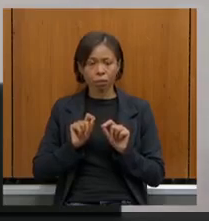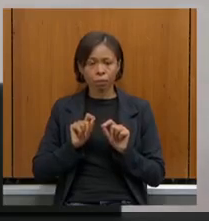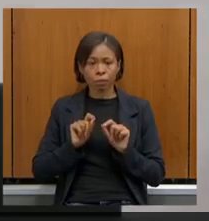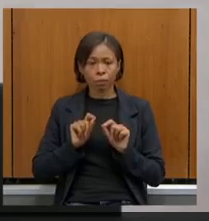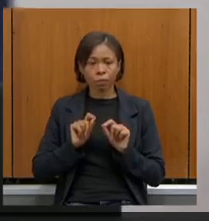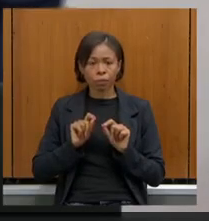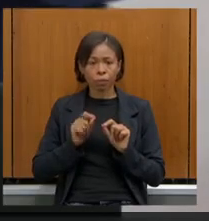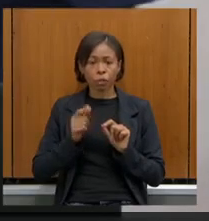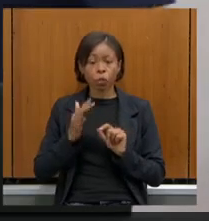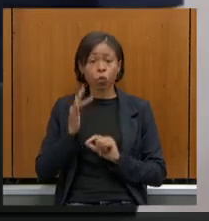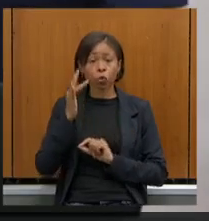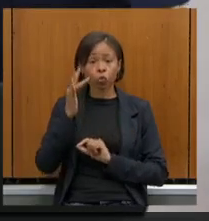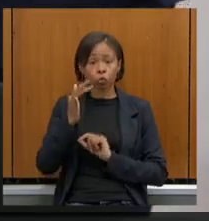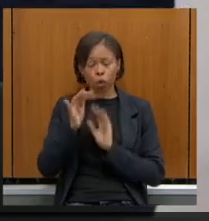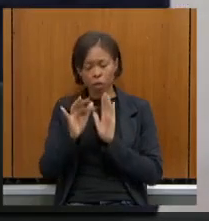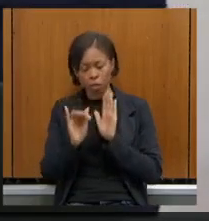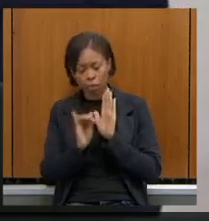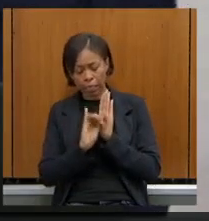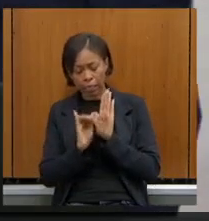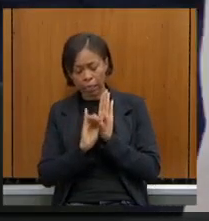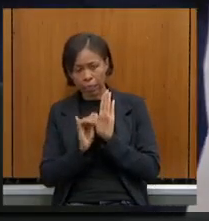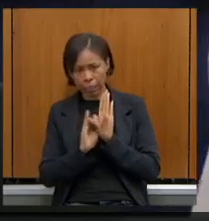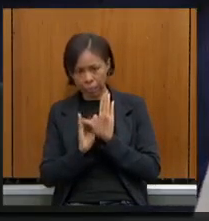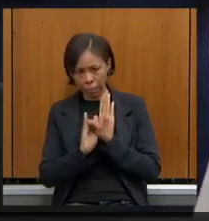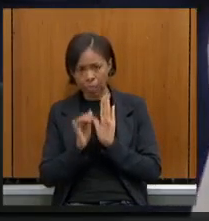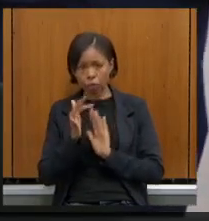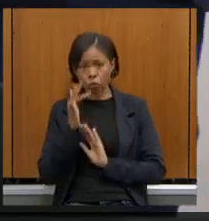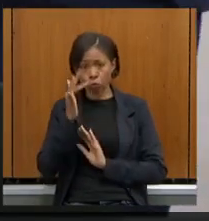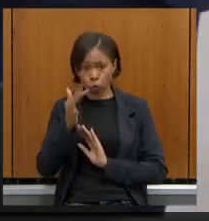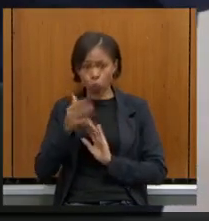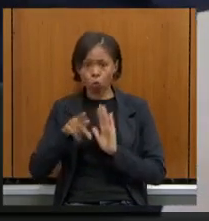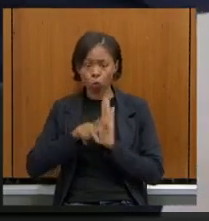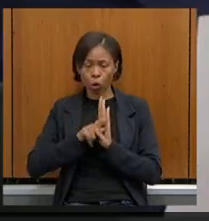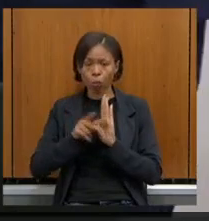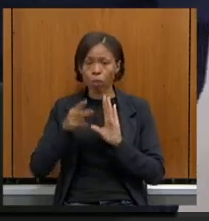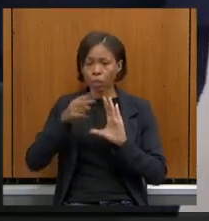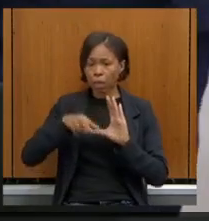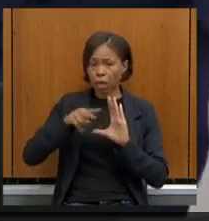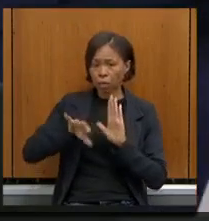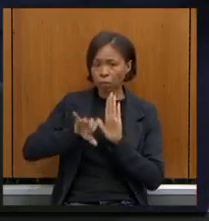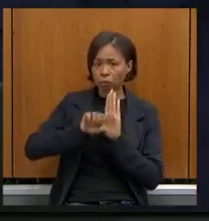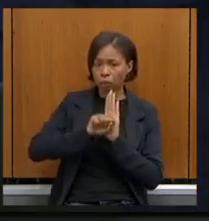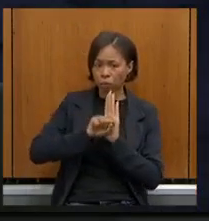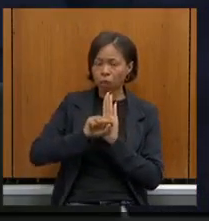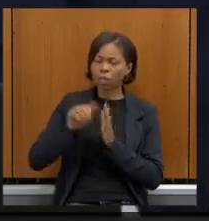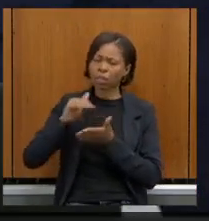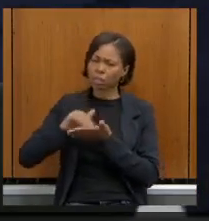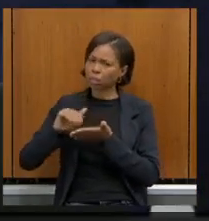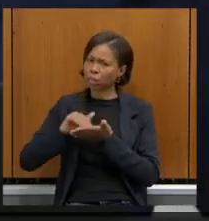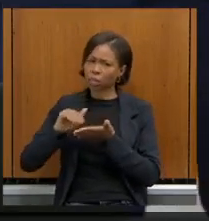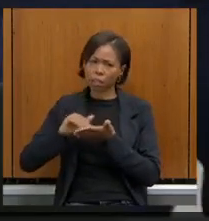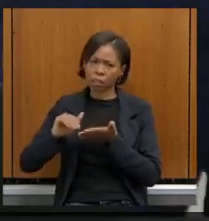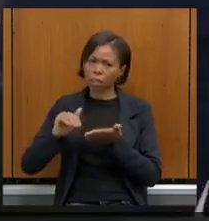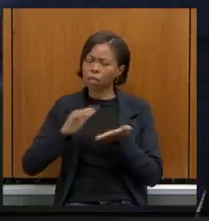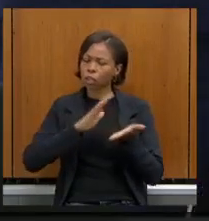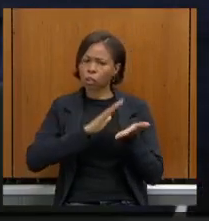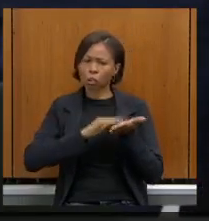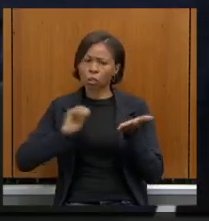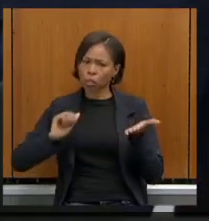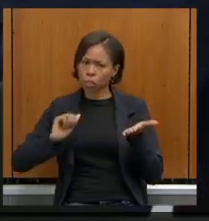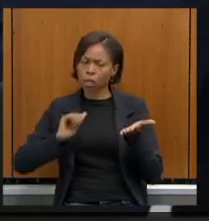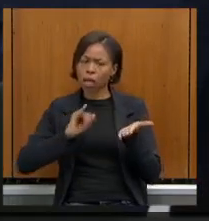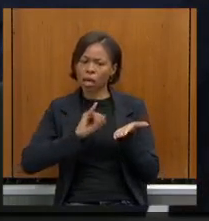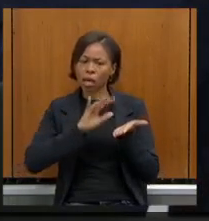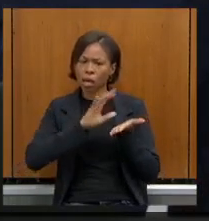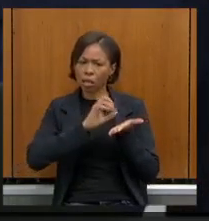que os futuros editais de obras audiovisuais a Secult não adote restrições técnicas como